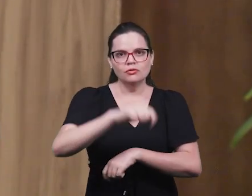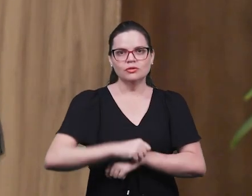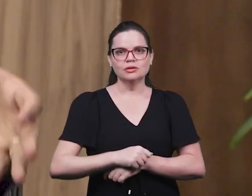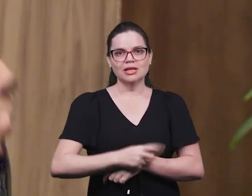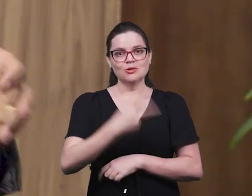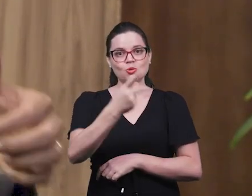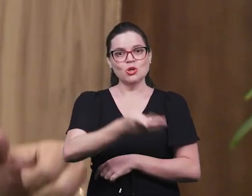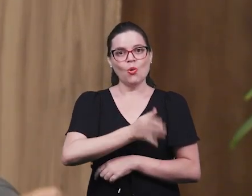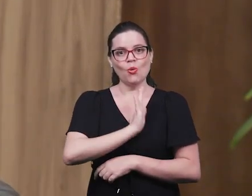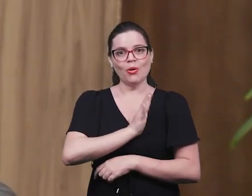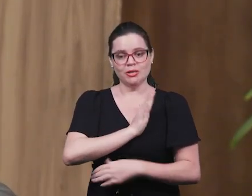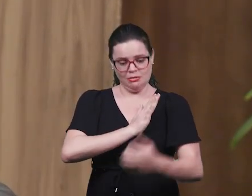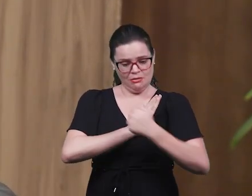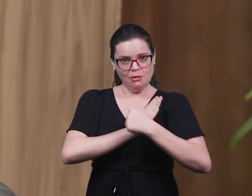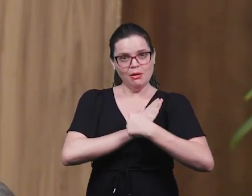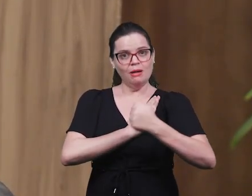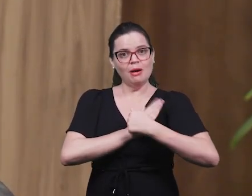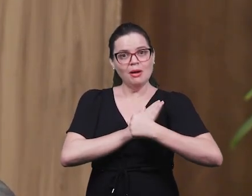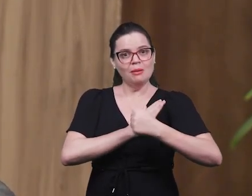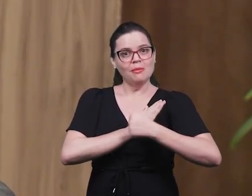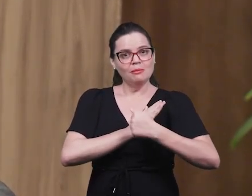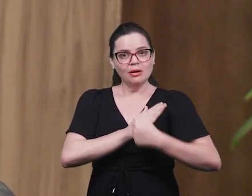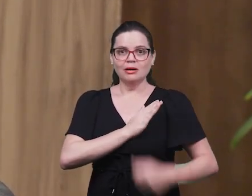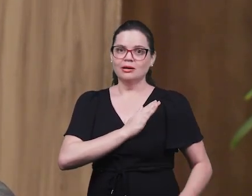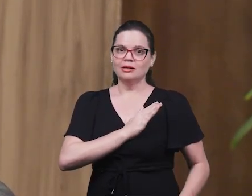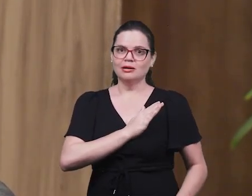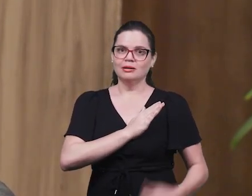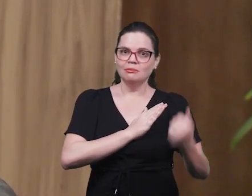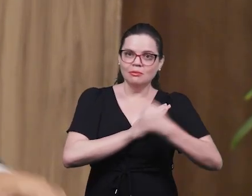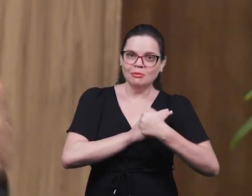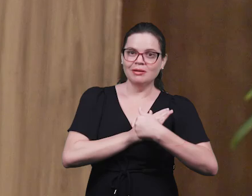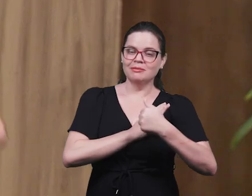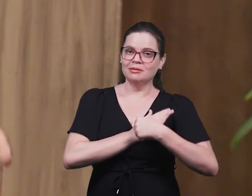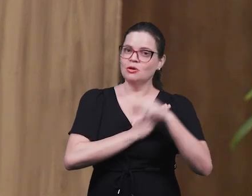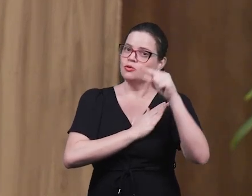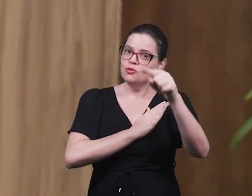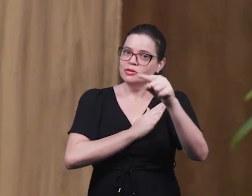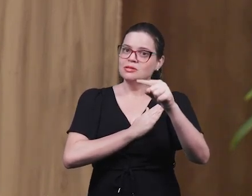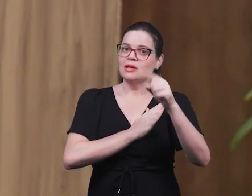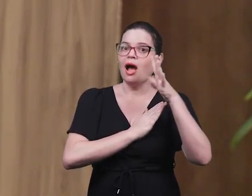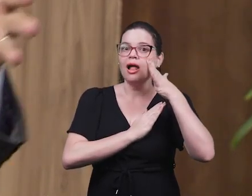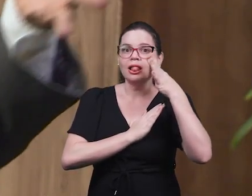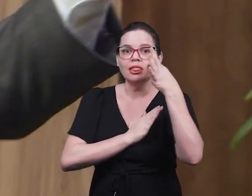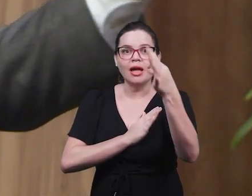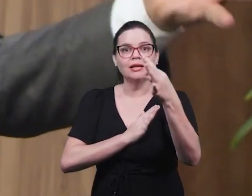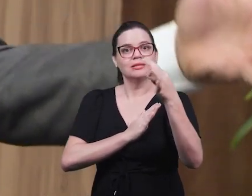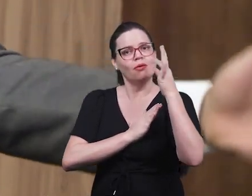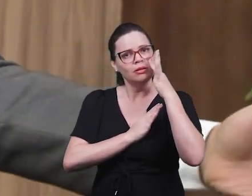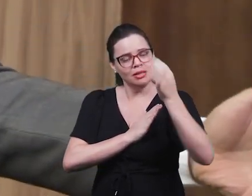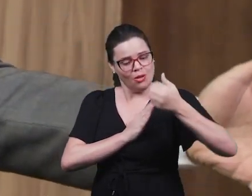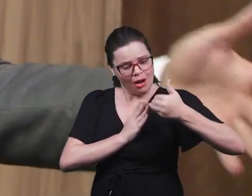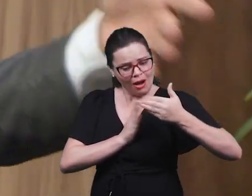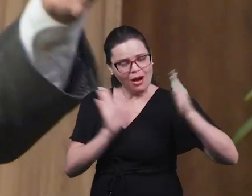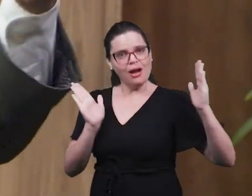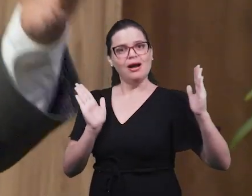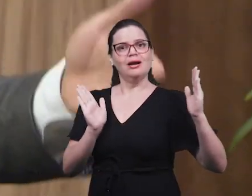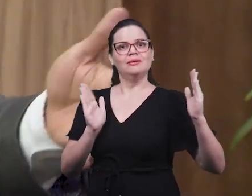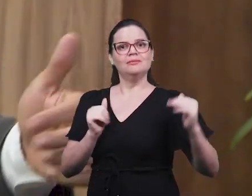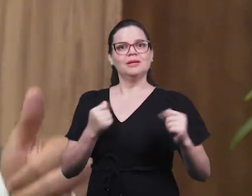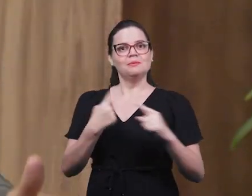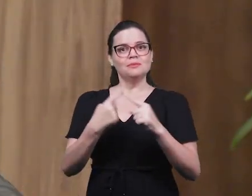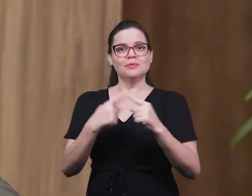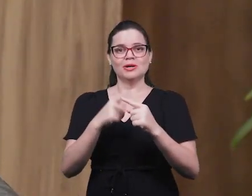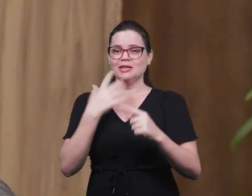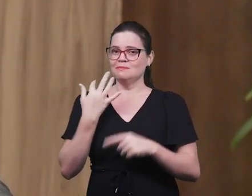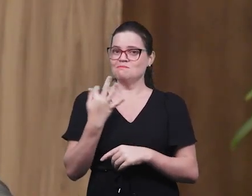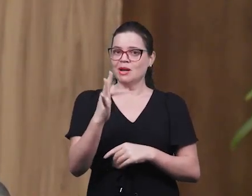Deus. está à porta do seu coração. Ele está batendo, ele está insistindo. Amém. Ouça o que o Espírito Santo está dizendo à igreja. Jesus